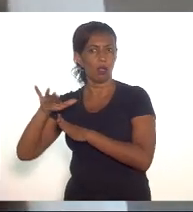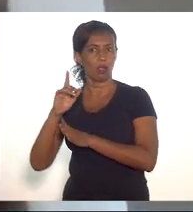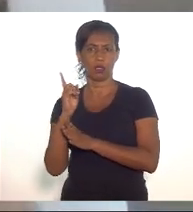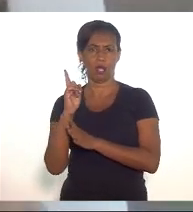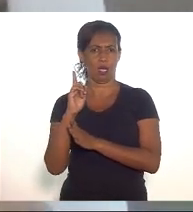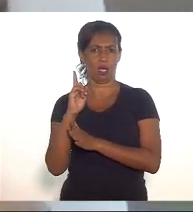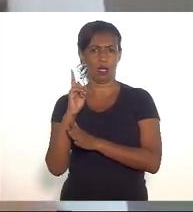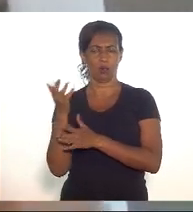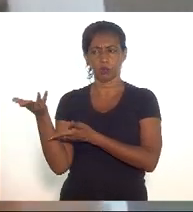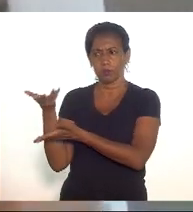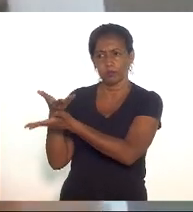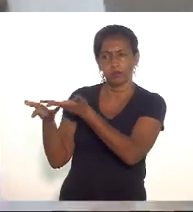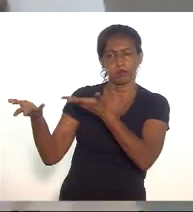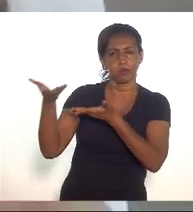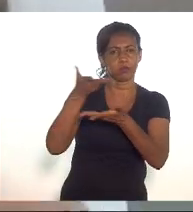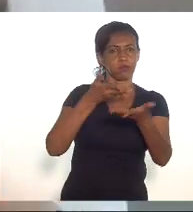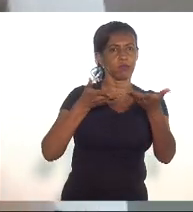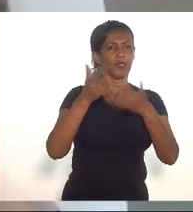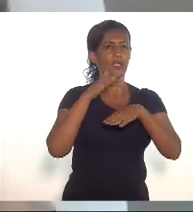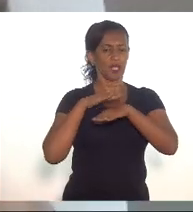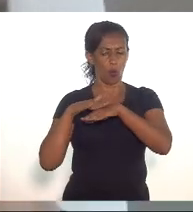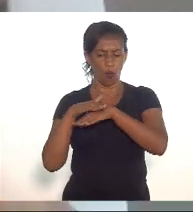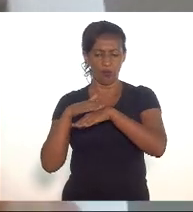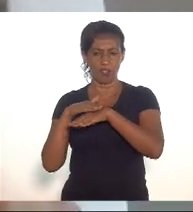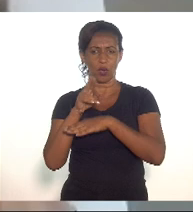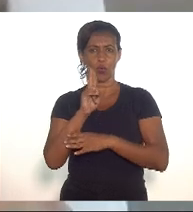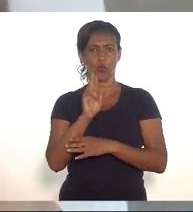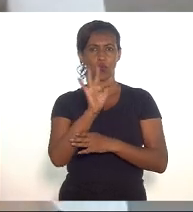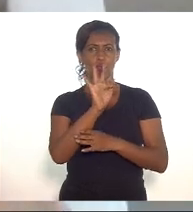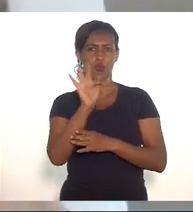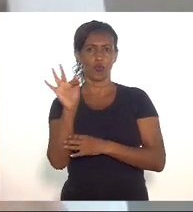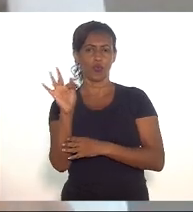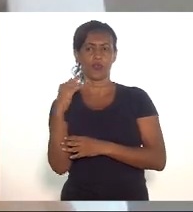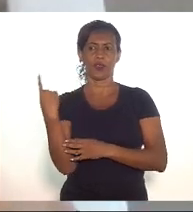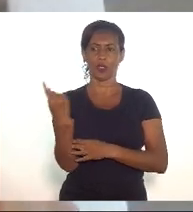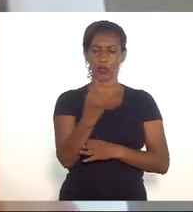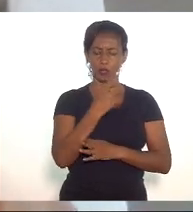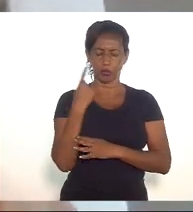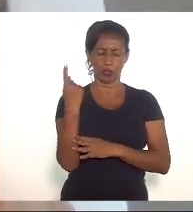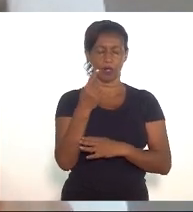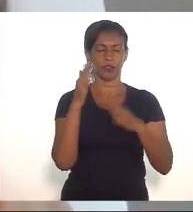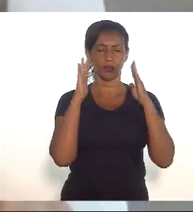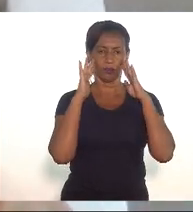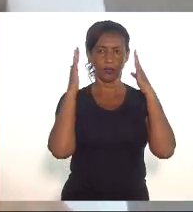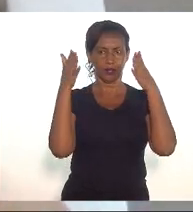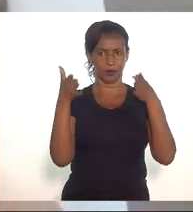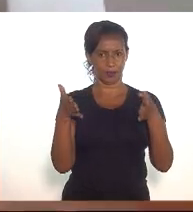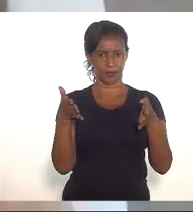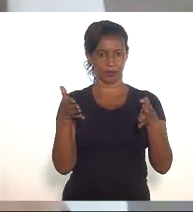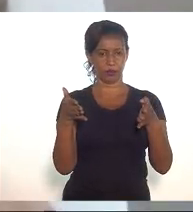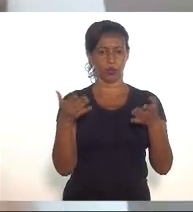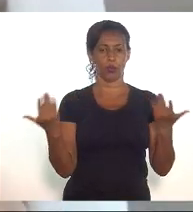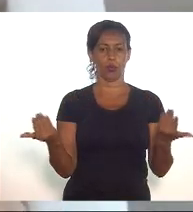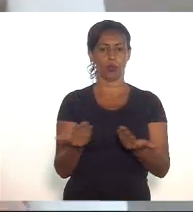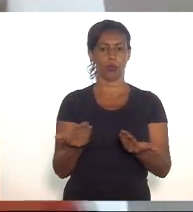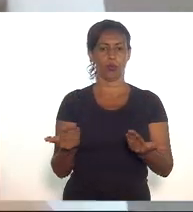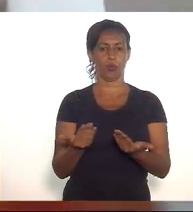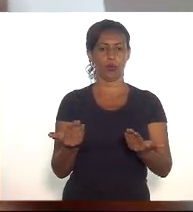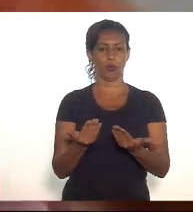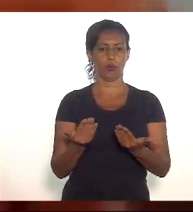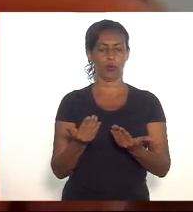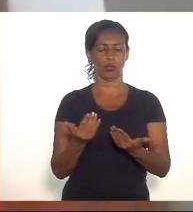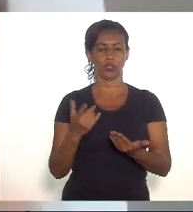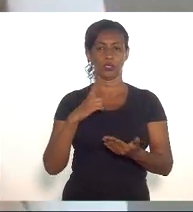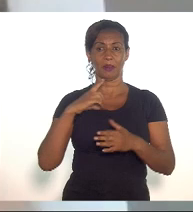A SECTIS tem conversado muito com a UF. Então, nós estamos atentos. Hoje, nós temos